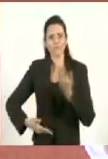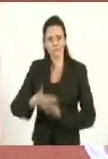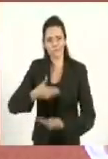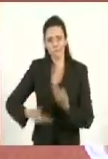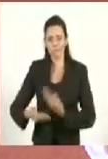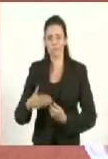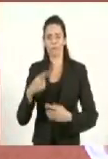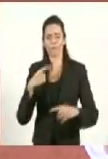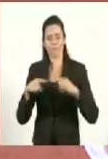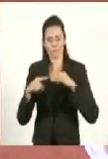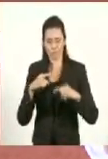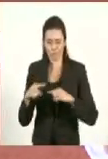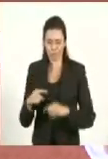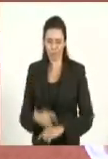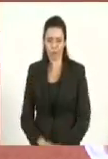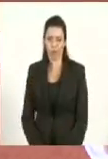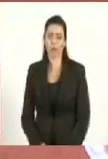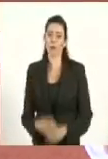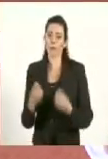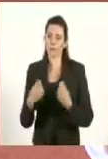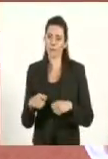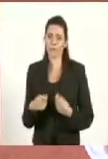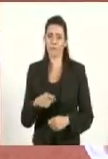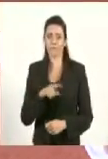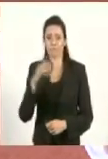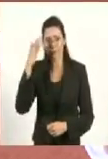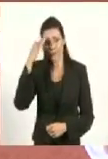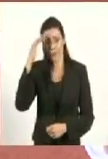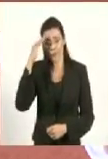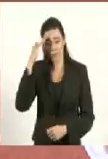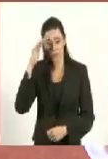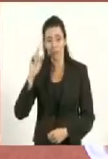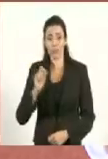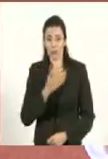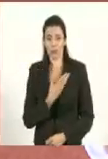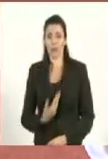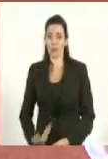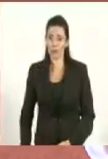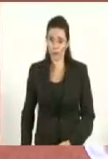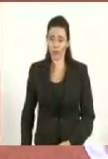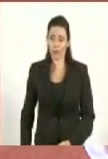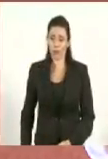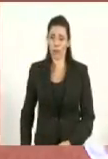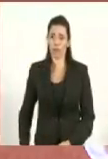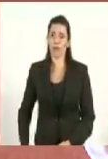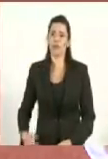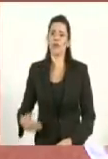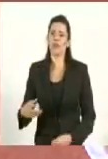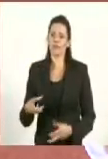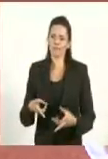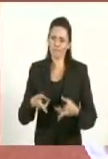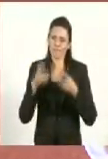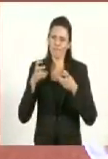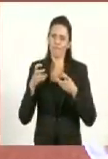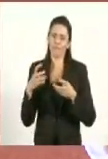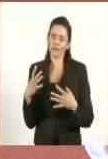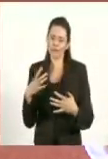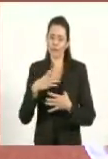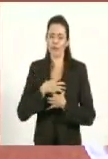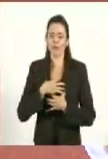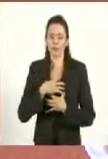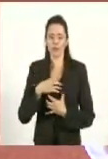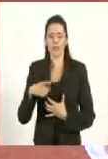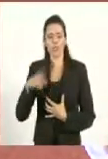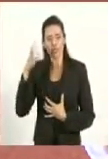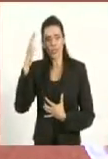defendemos. Isso tem que haver, um entendimento, e eu não tenho dúvida que o governo, muito sensível, vai compreender este momento, vai compreender as insatisfações